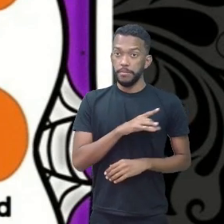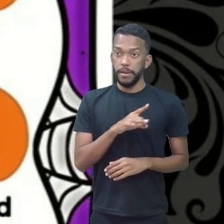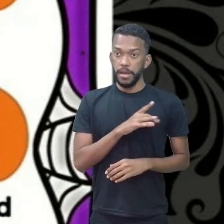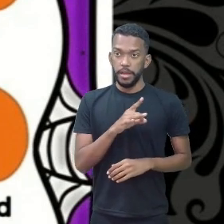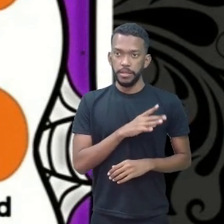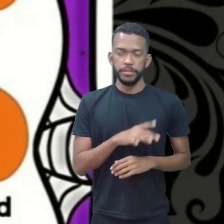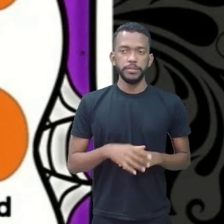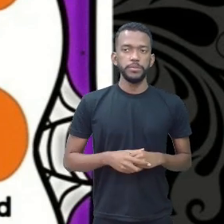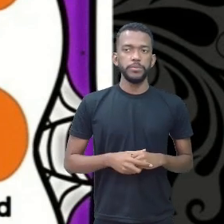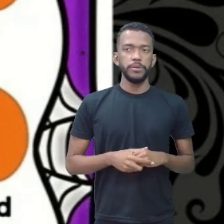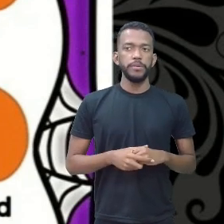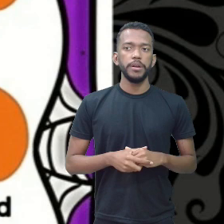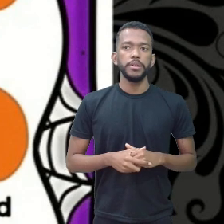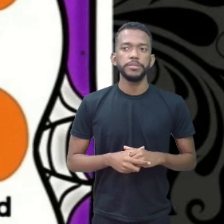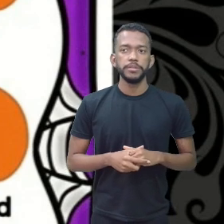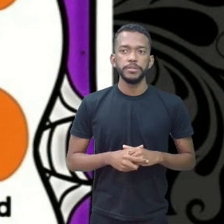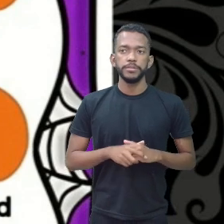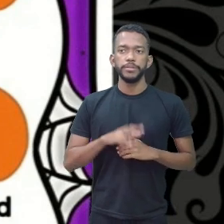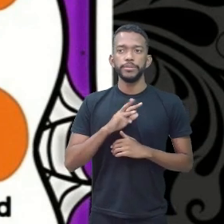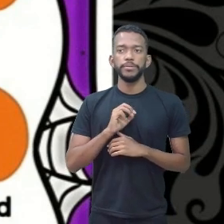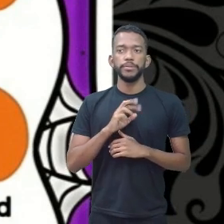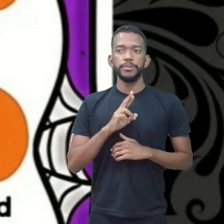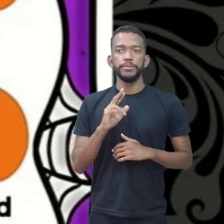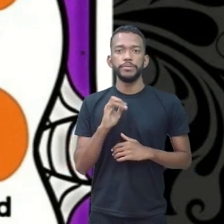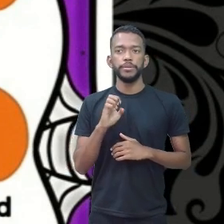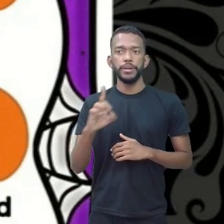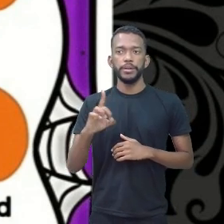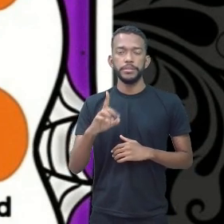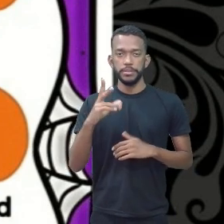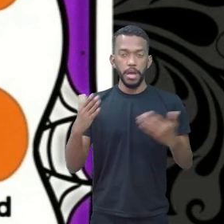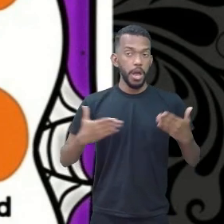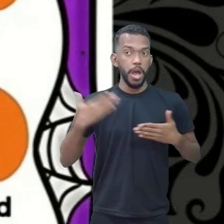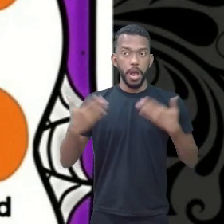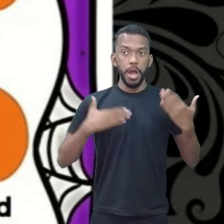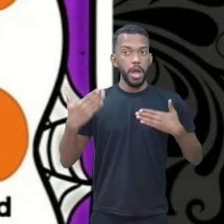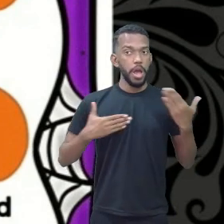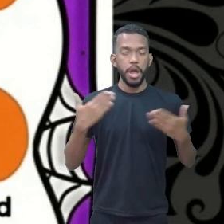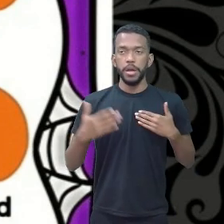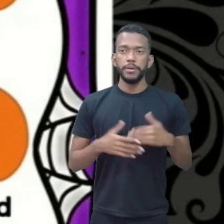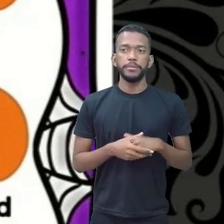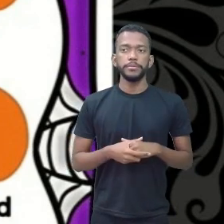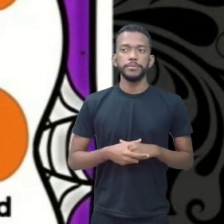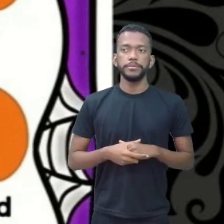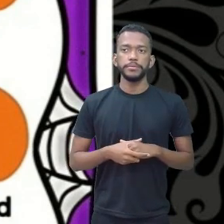medo. Worried. Você está assustado.